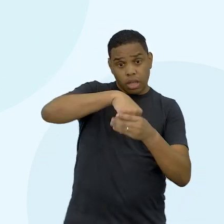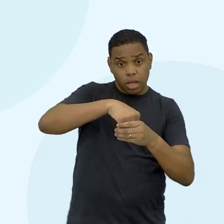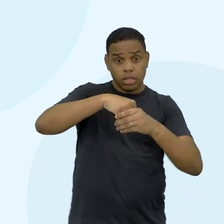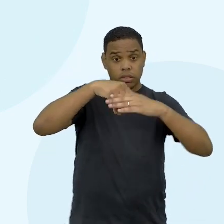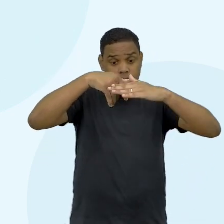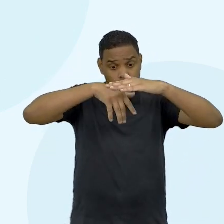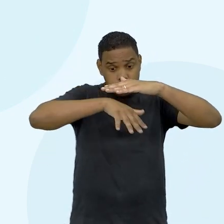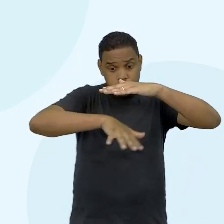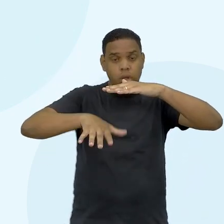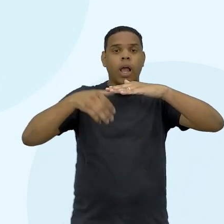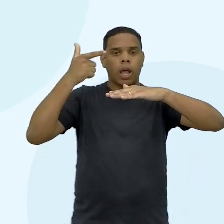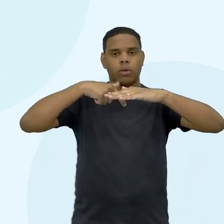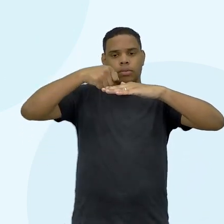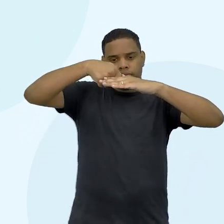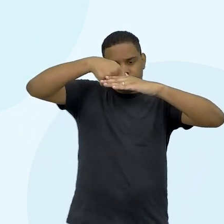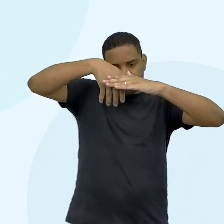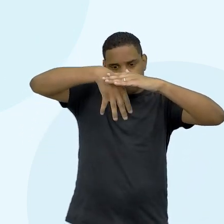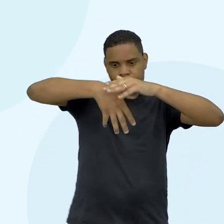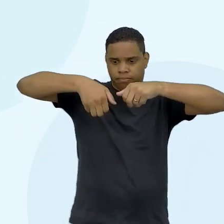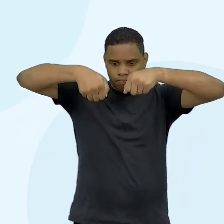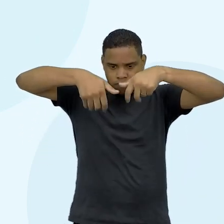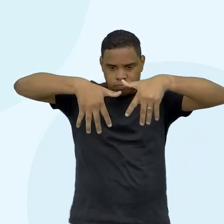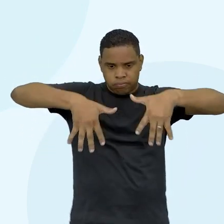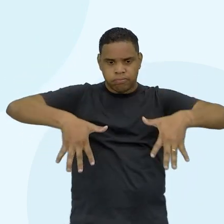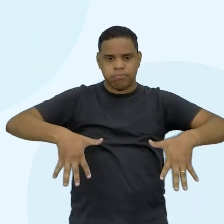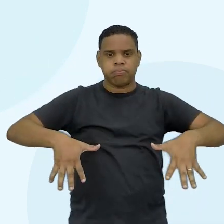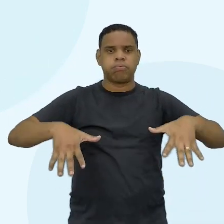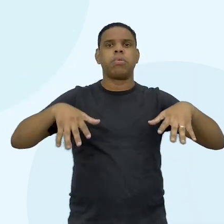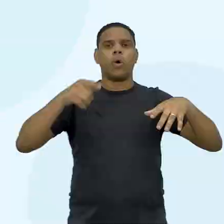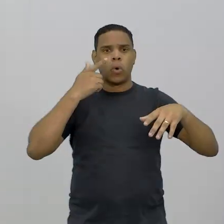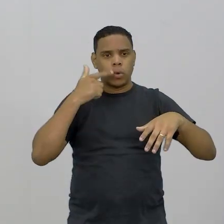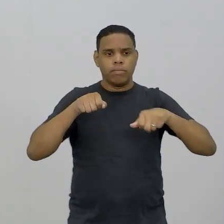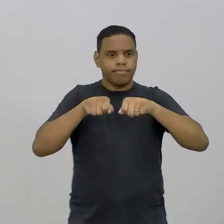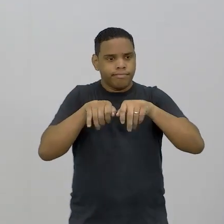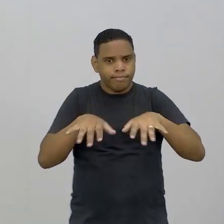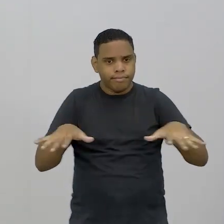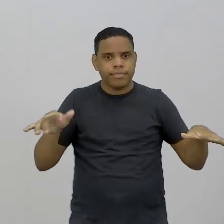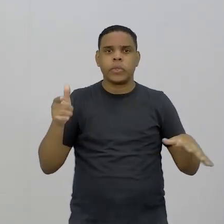que essa planta aí consiga crescer e essas raízes, né, principalmente, né,